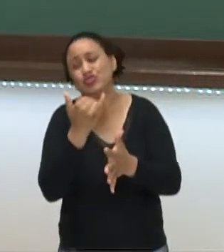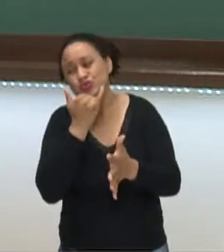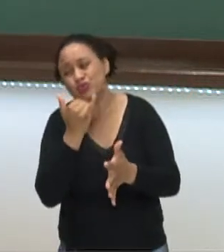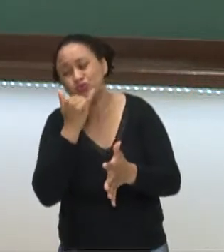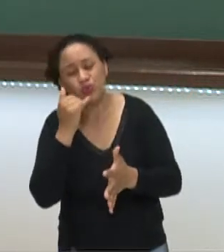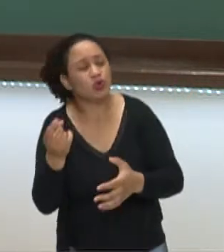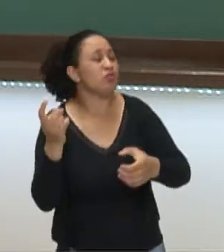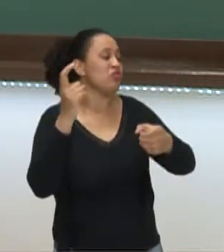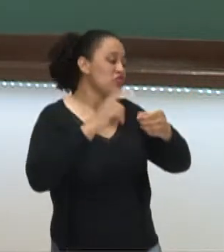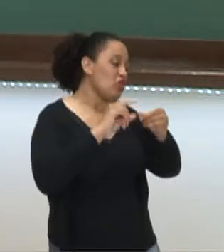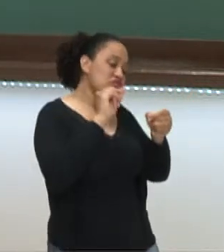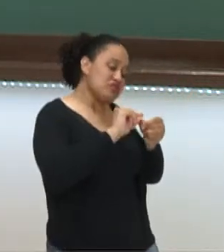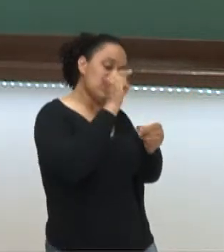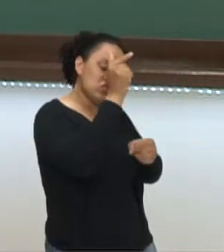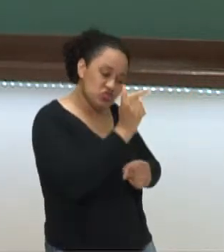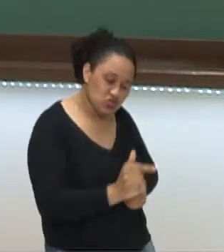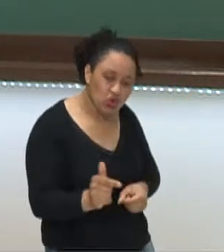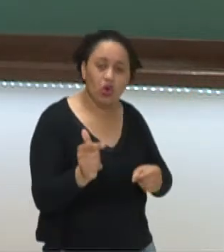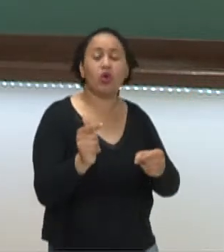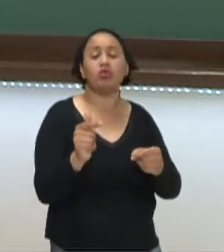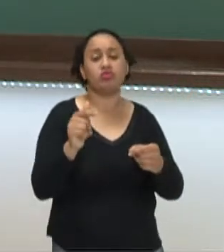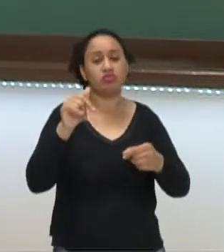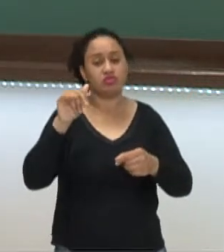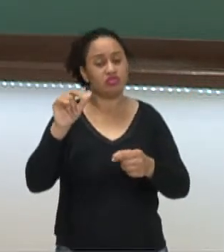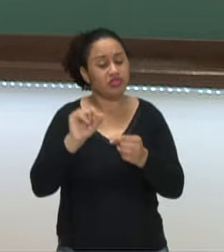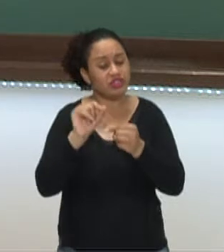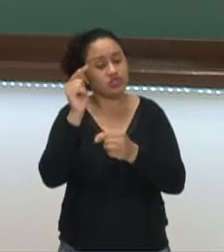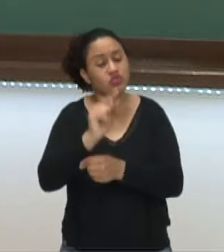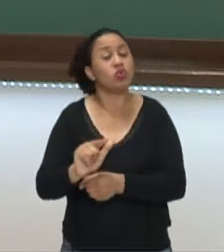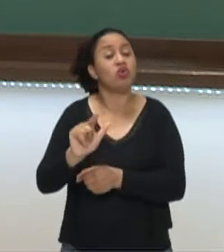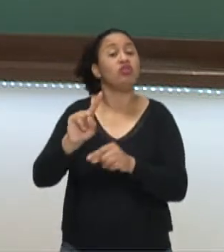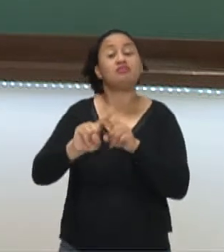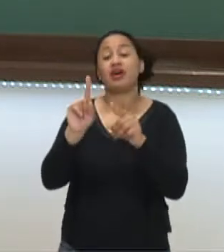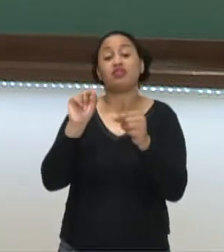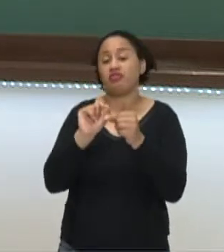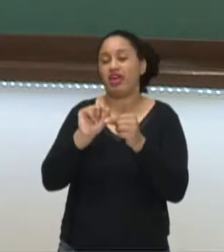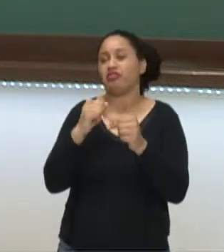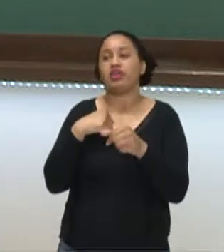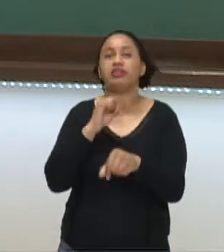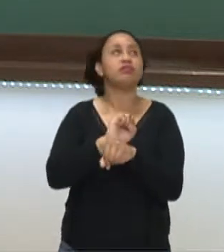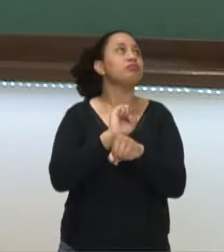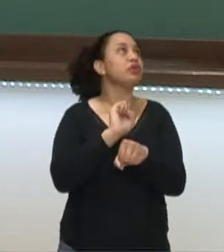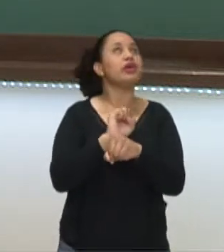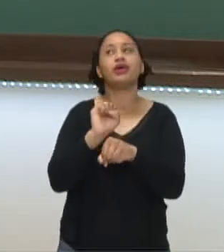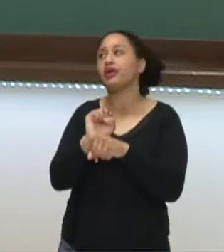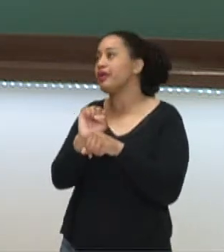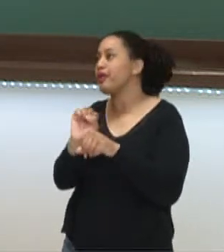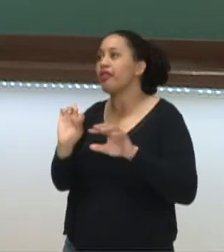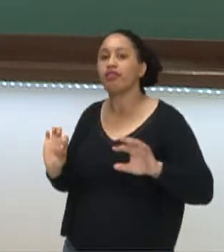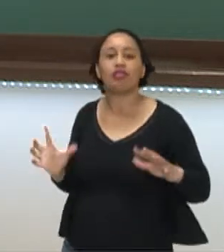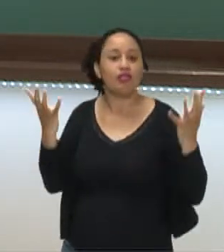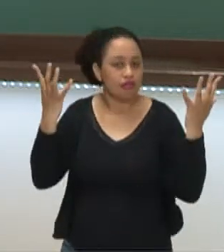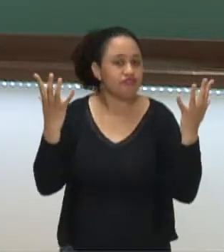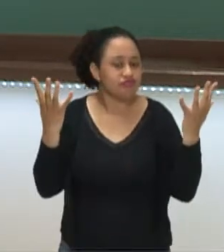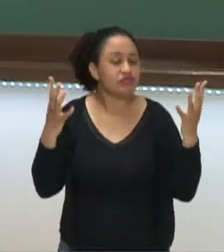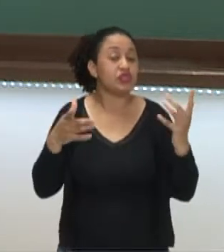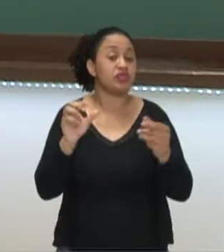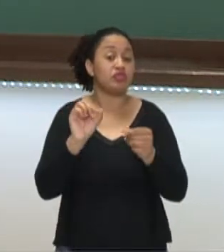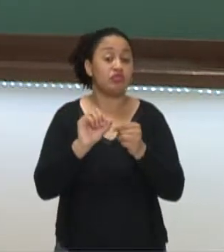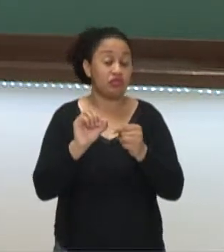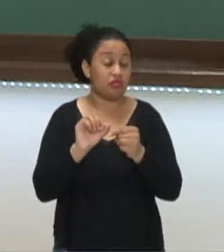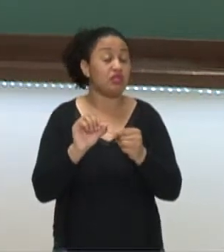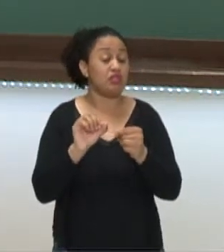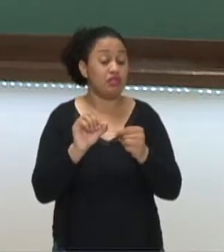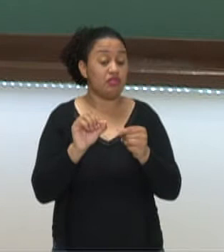peça perdão, corrija, viva tudo de novo, mas faça, não espere. E quando nós falamos em tempo para estudar, isso